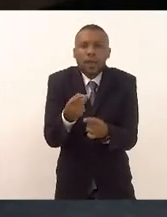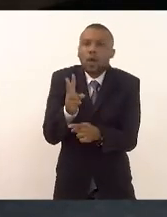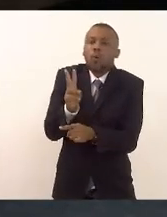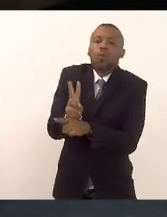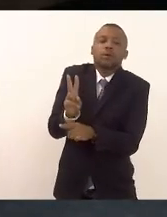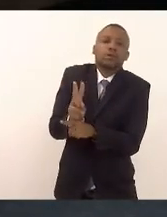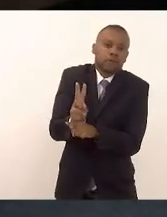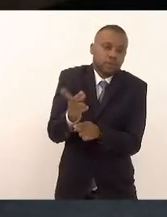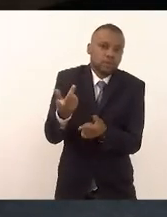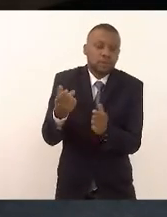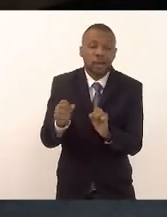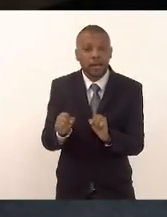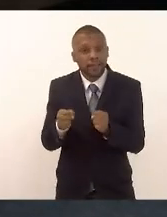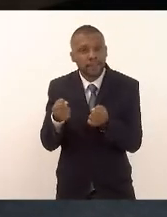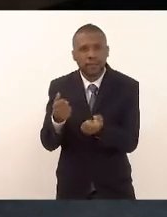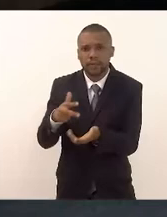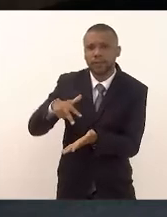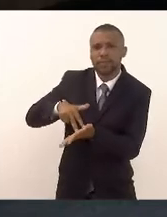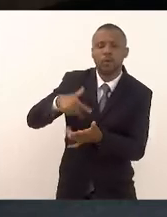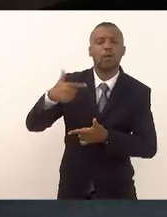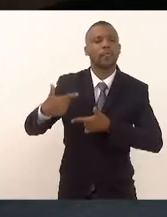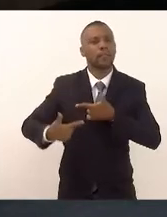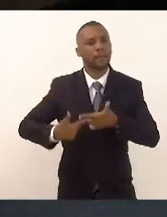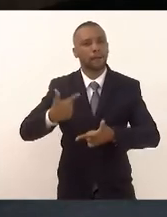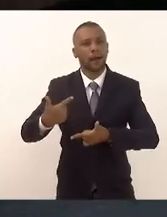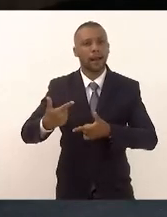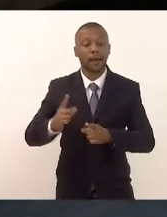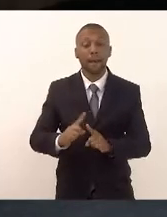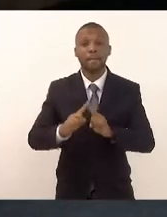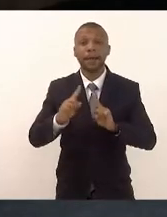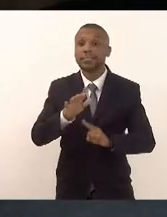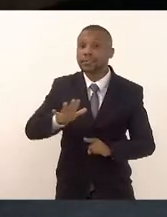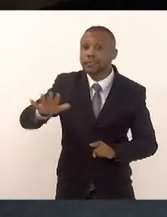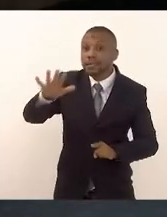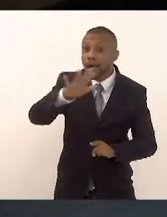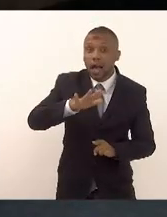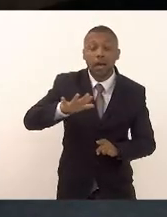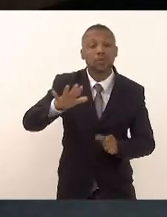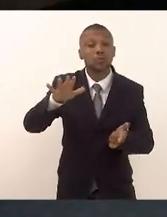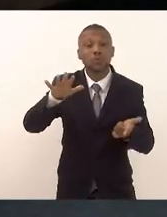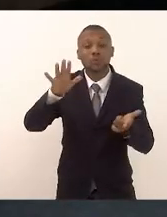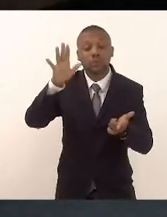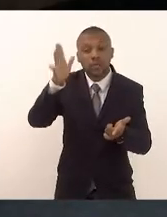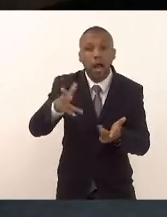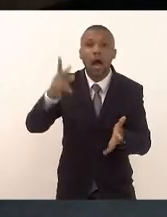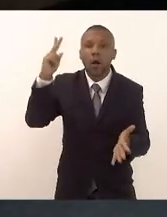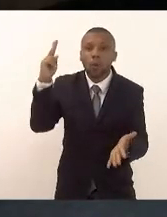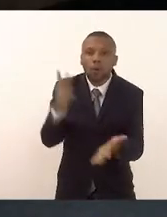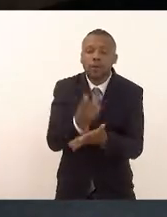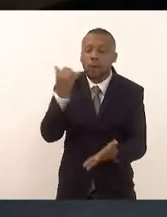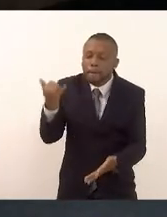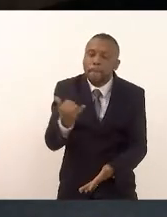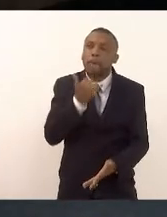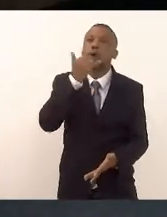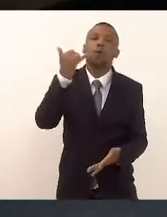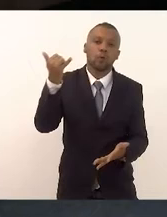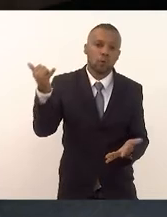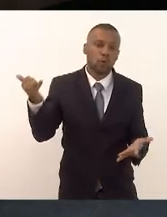Civil está trabalhando, mas, em geral, quando o sinistro já ocorreu.